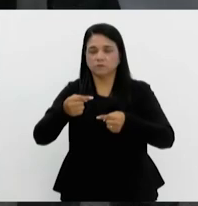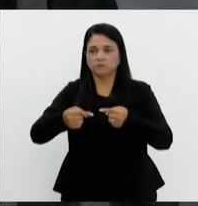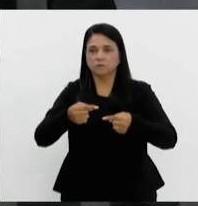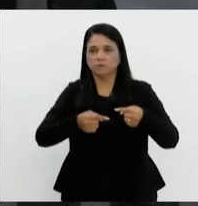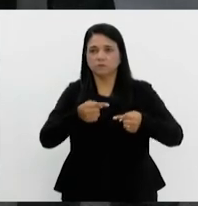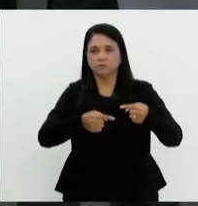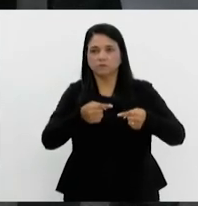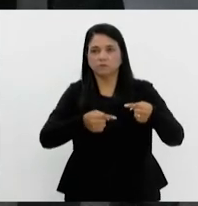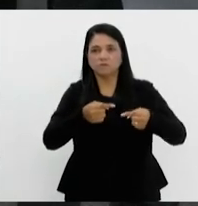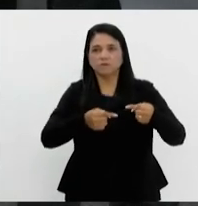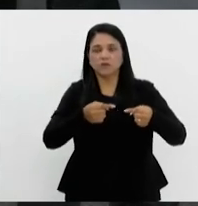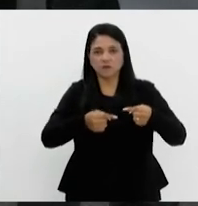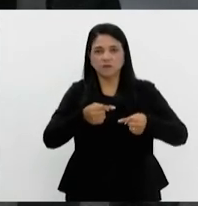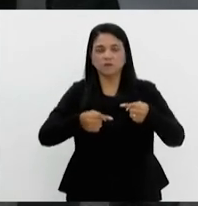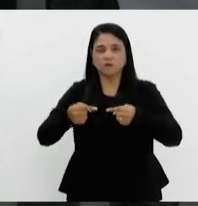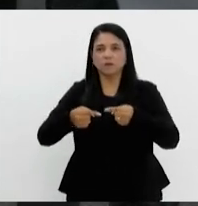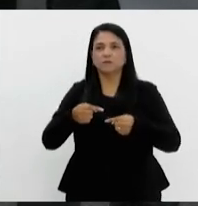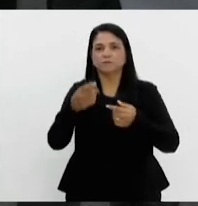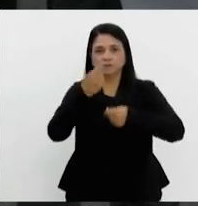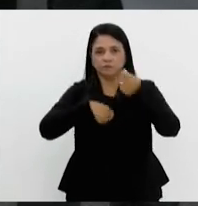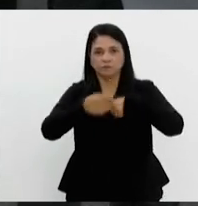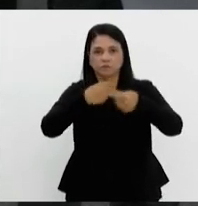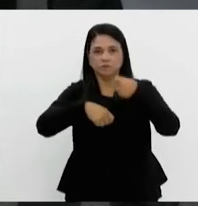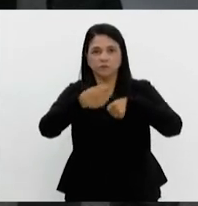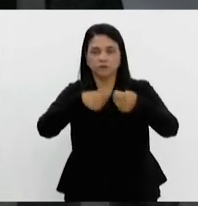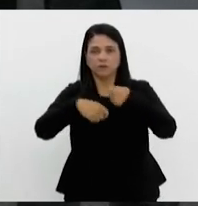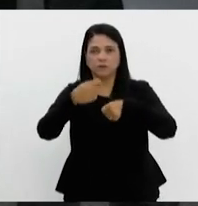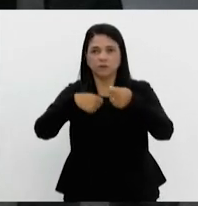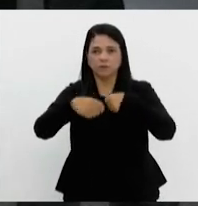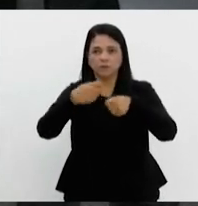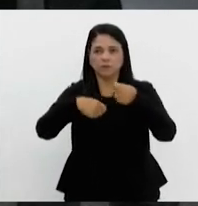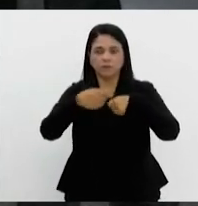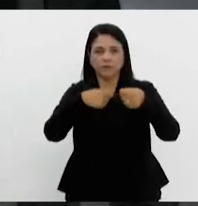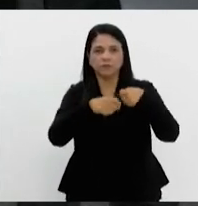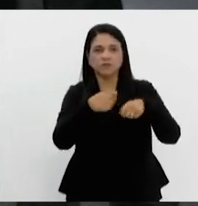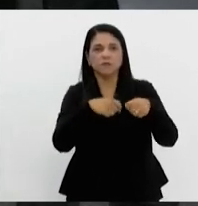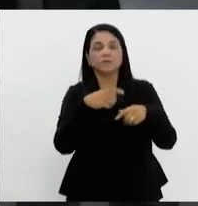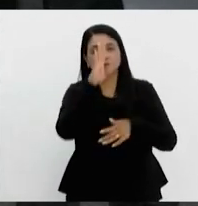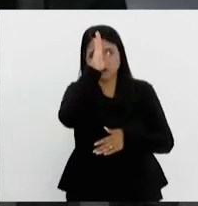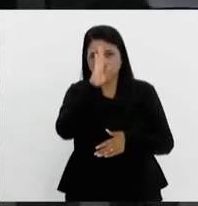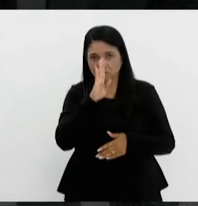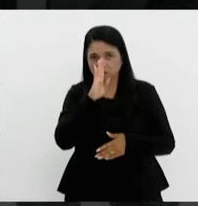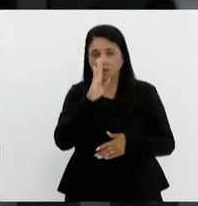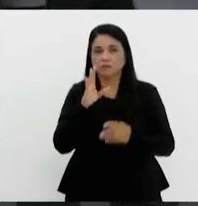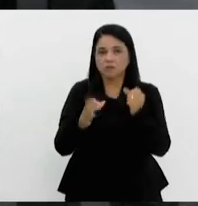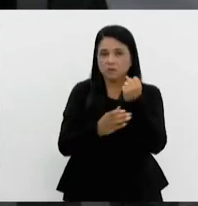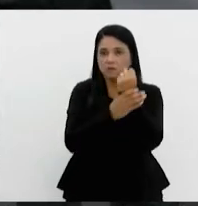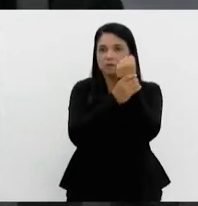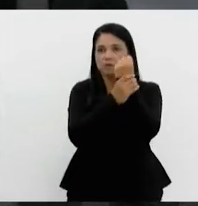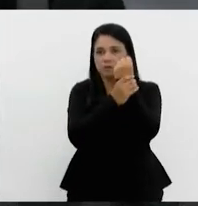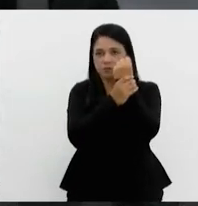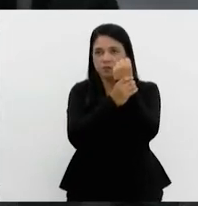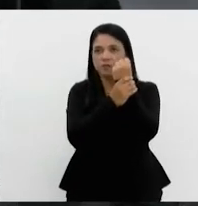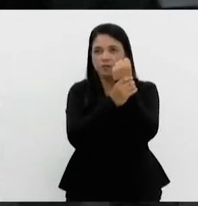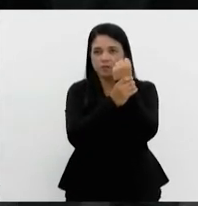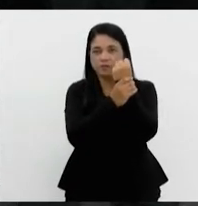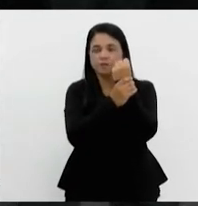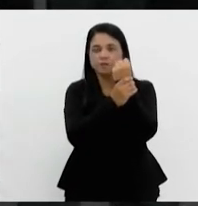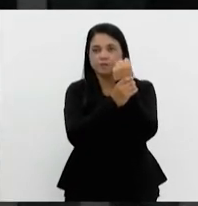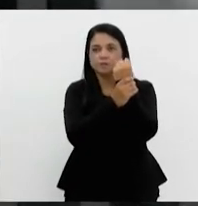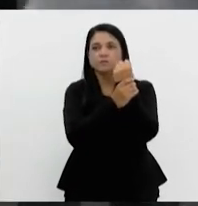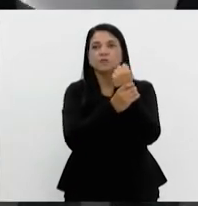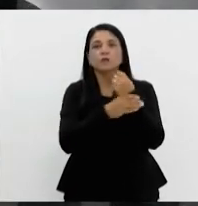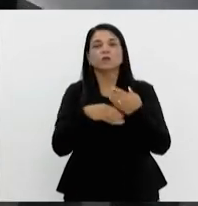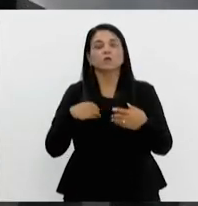essa indicação legislativa que visa garantir a gratuidade do transporte público no dia da eleição do